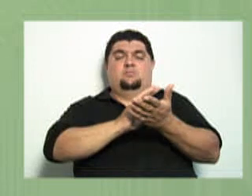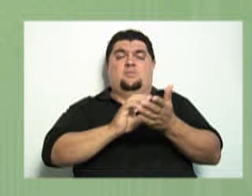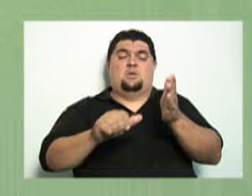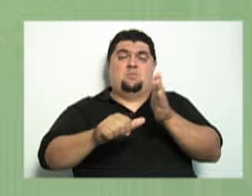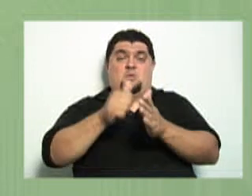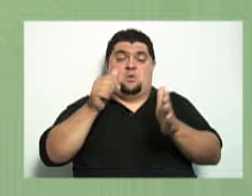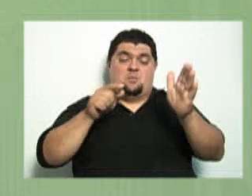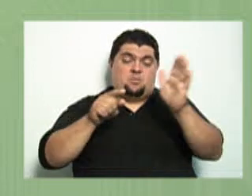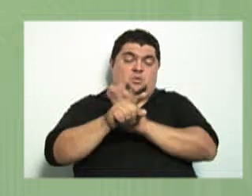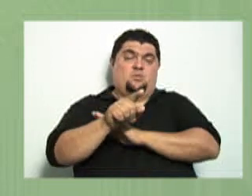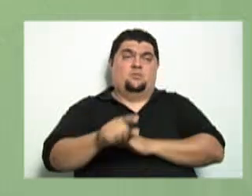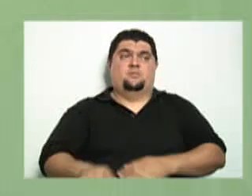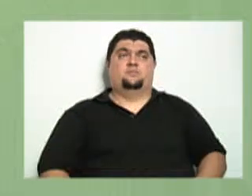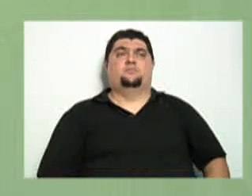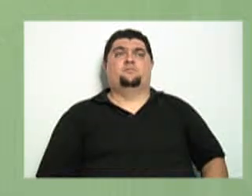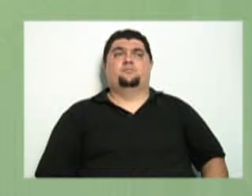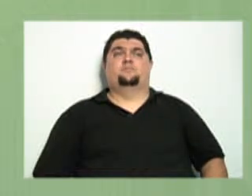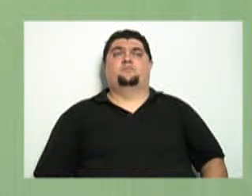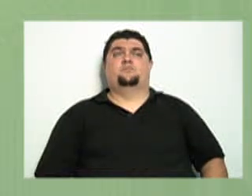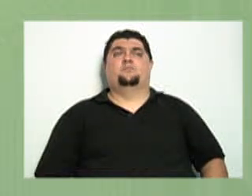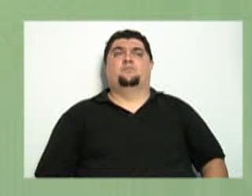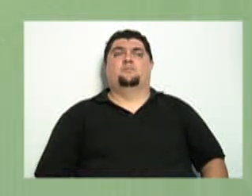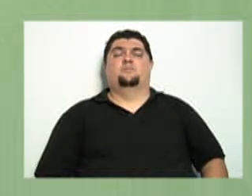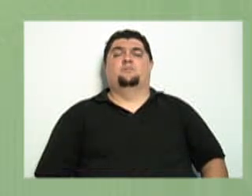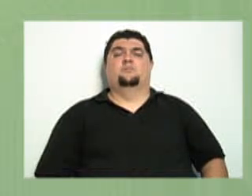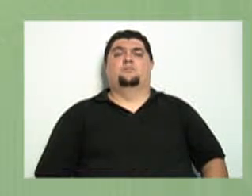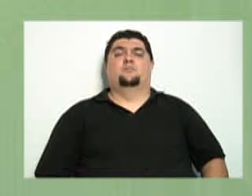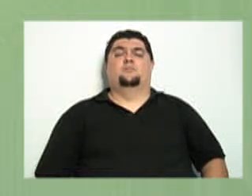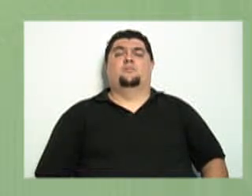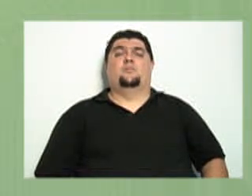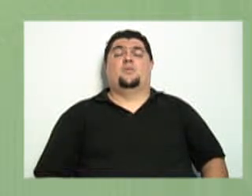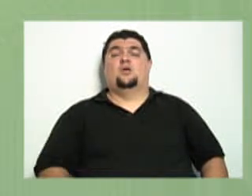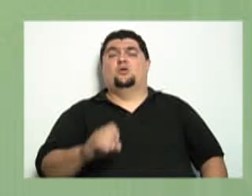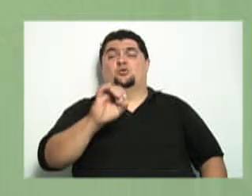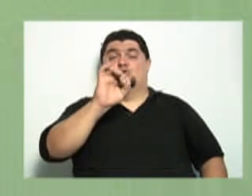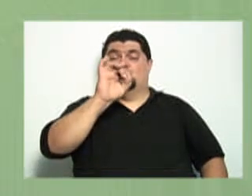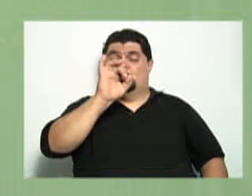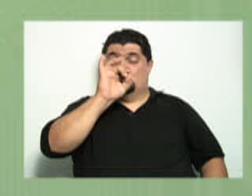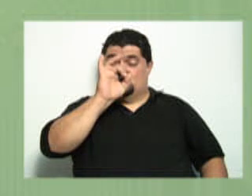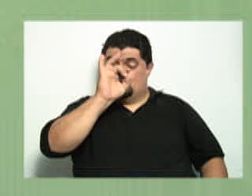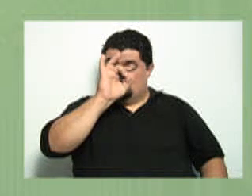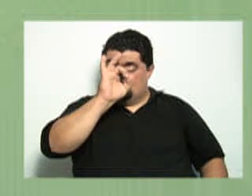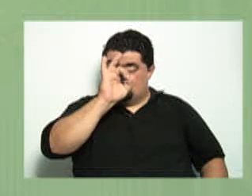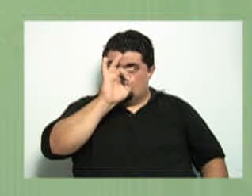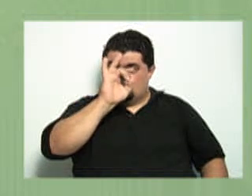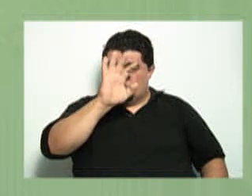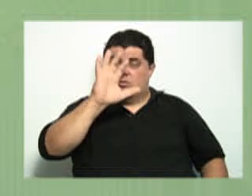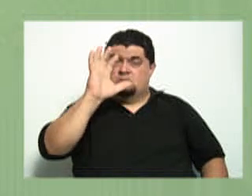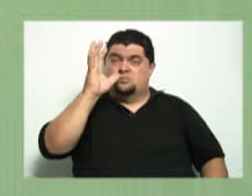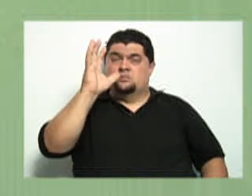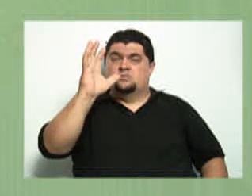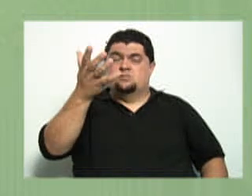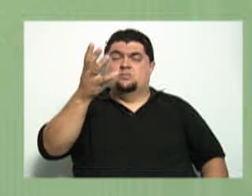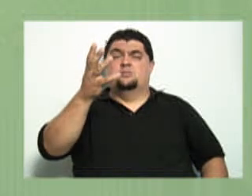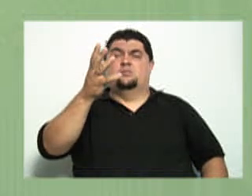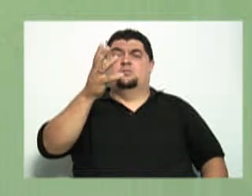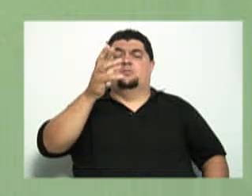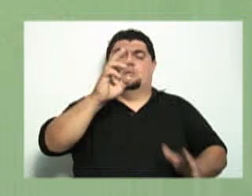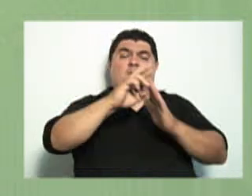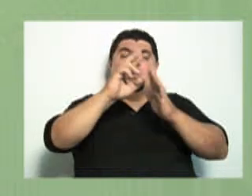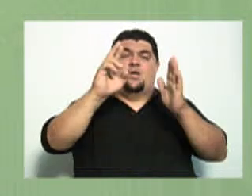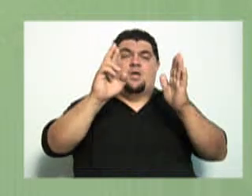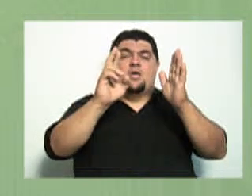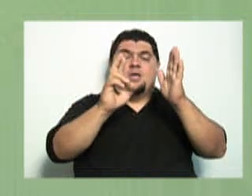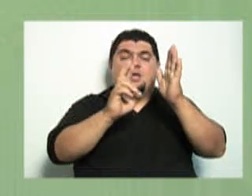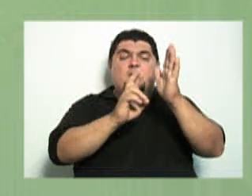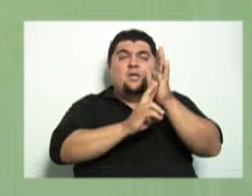tem aqui. A gente sabe que o desenvolvimento só ocorre quando os critérios de ser